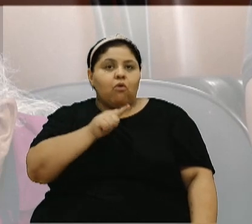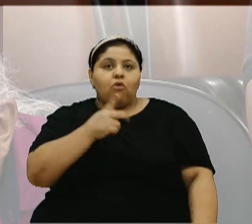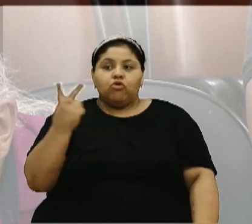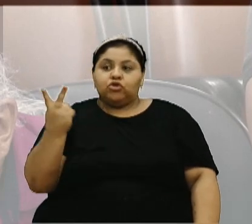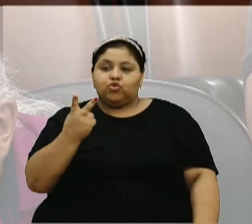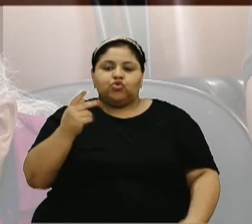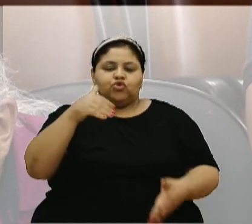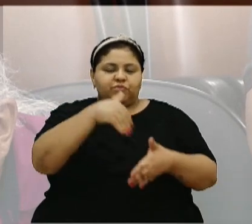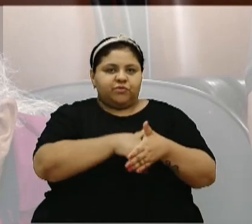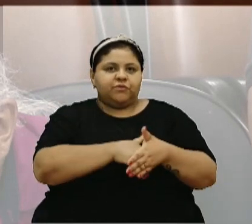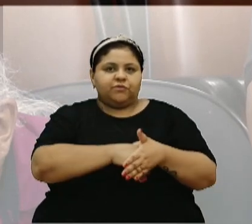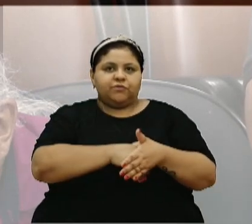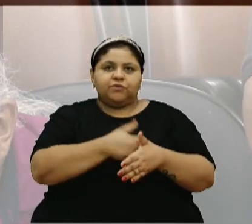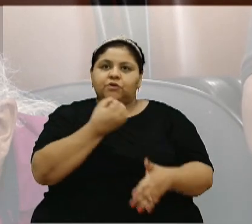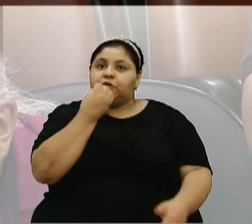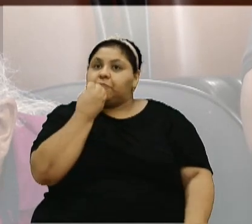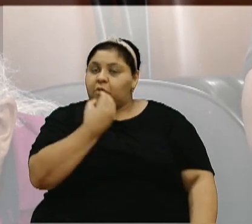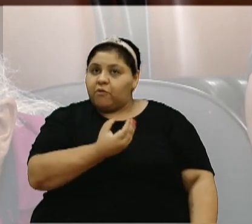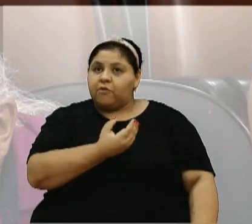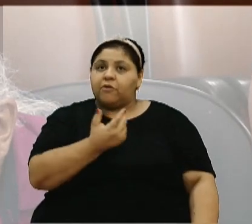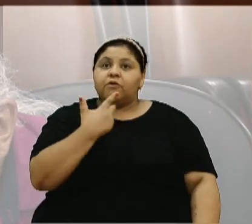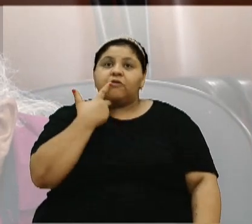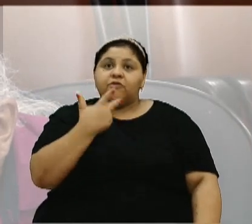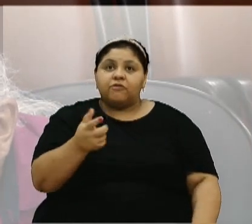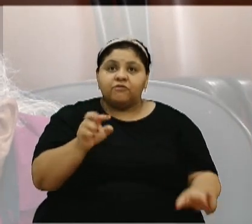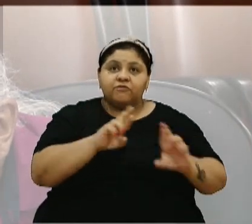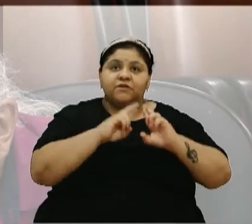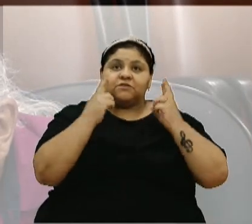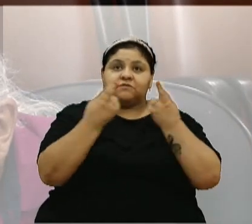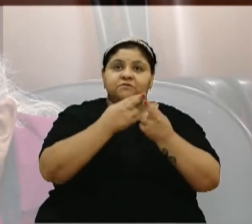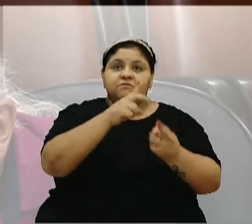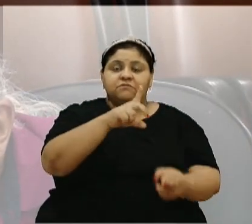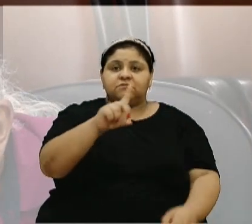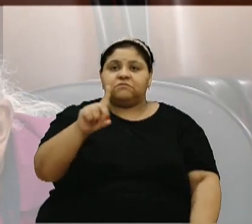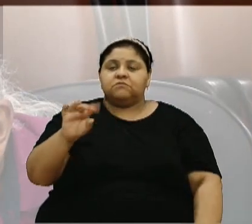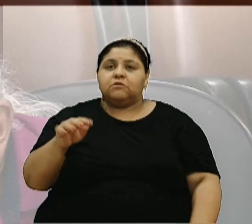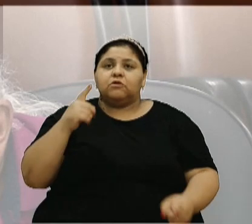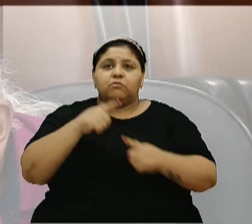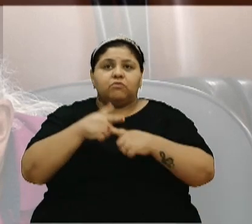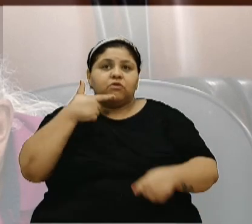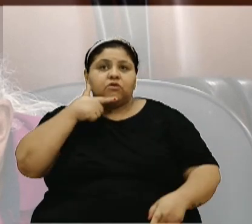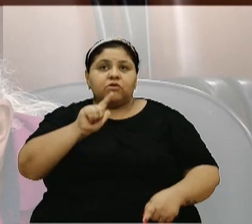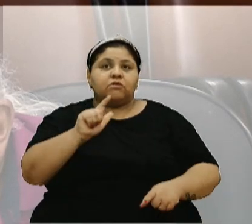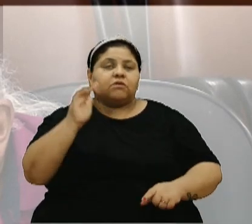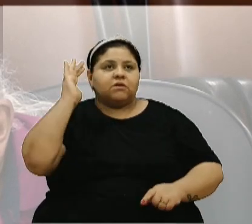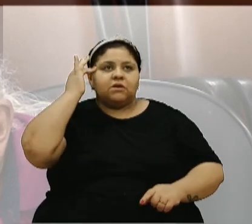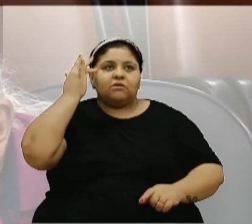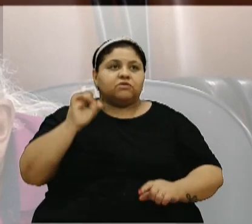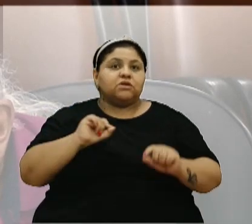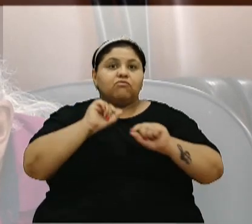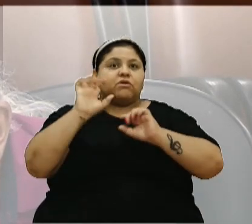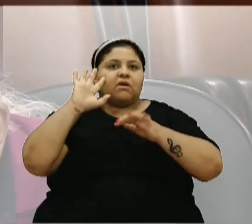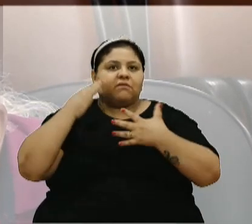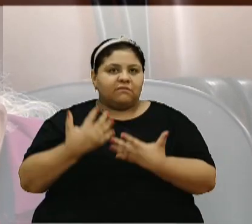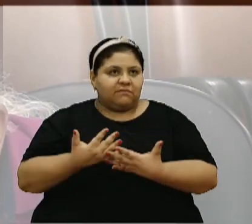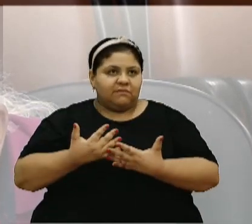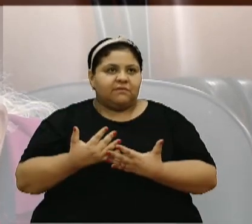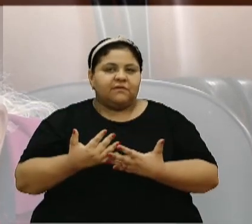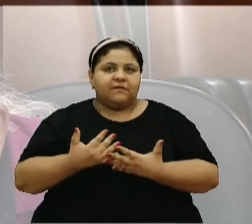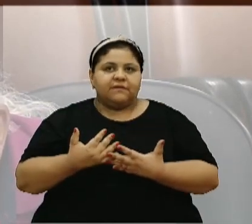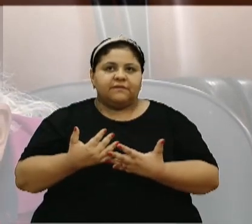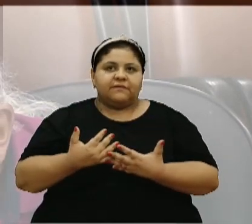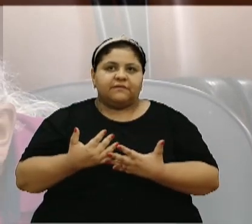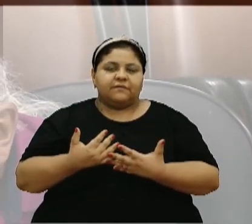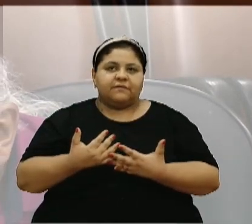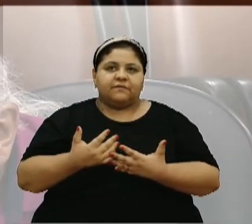últimas eleições. Que bom que não ganhou. E eu falo em reuniões do PDT, porque se tivesse ganho, eu não sei em que páginas que a gente estaria. Estaria